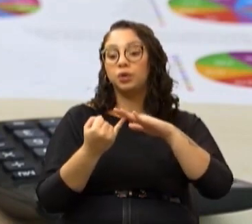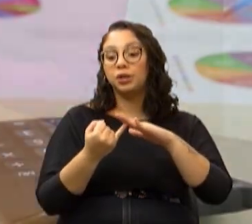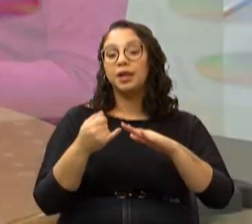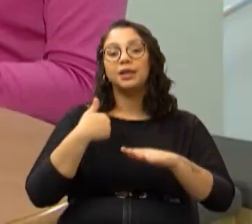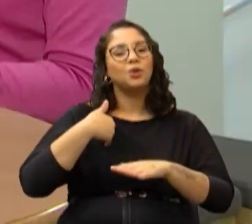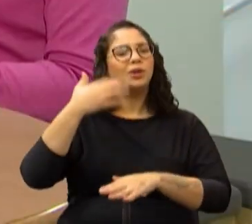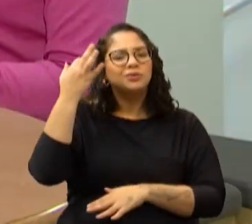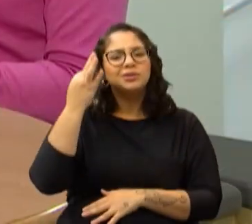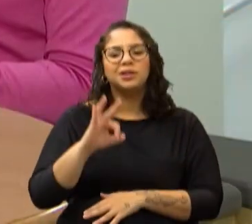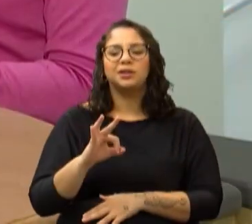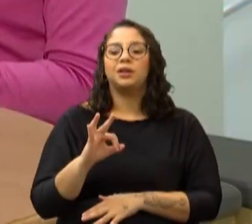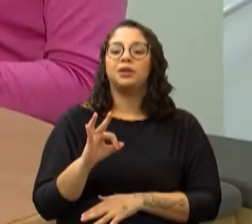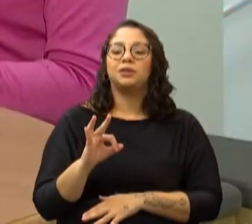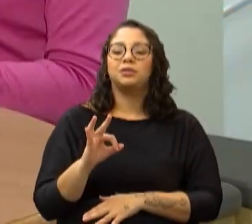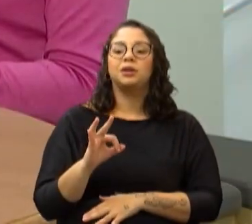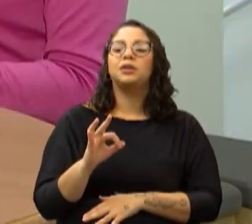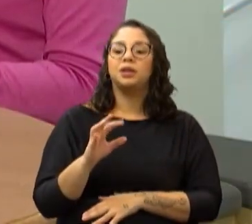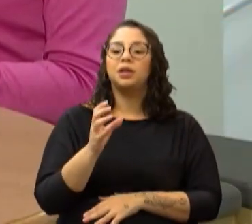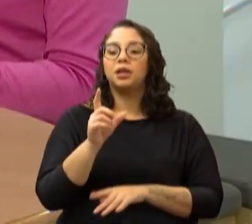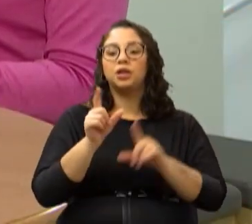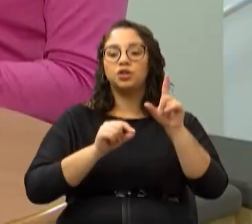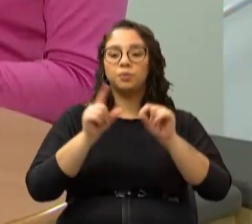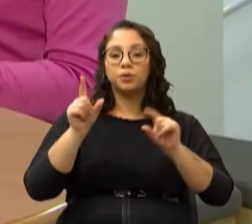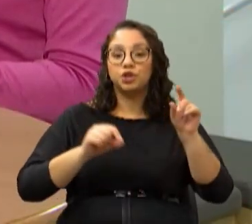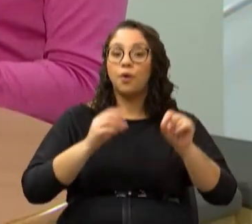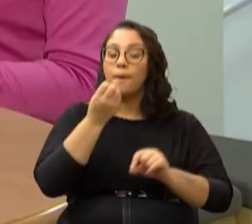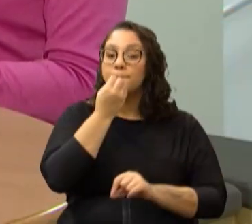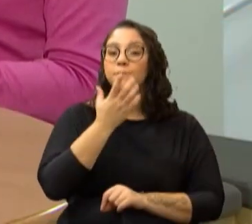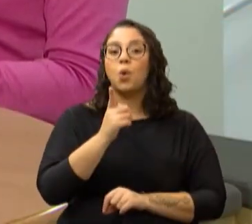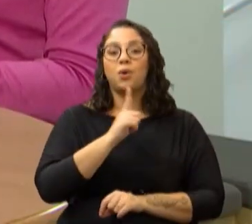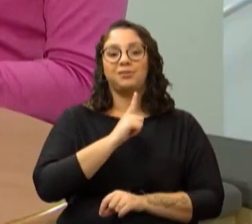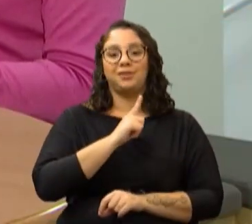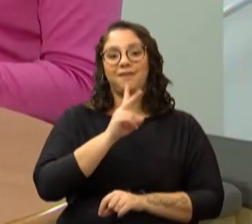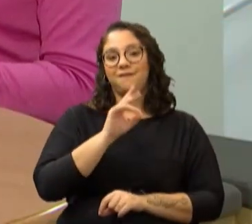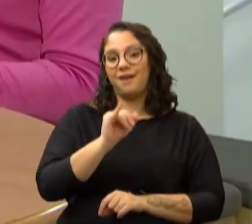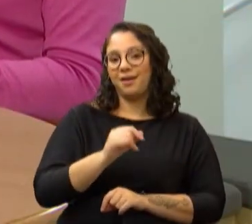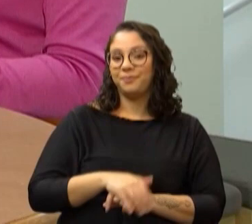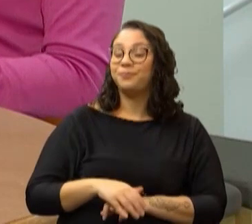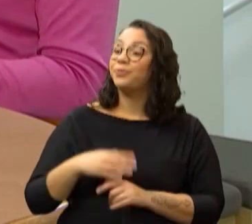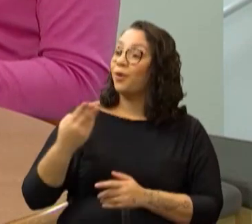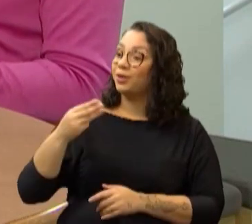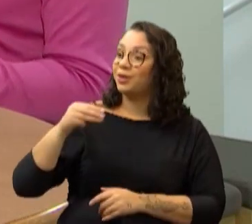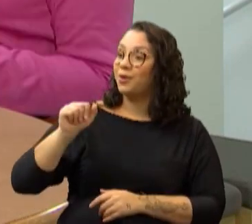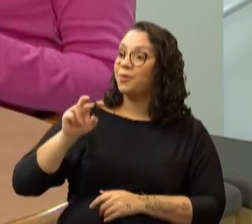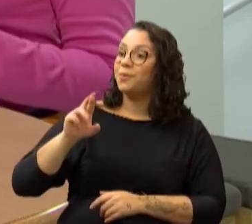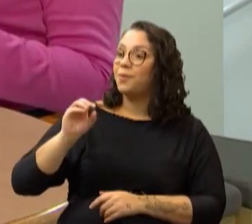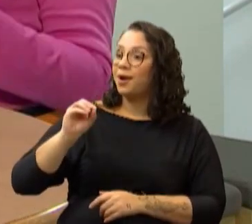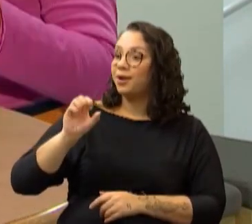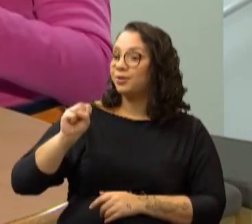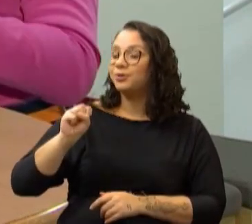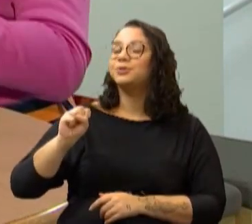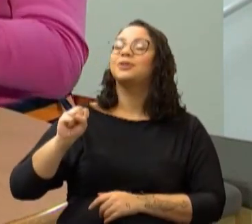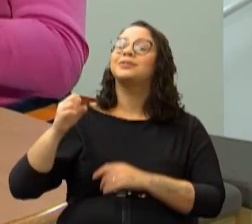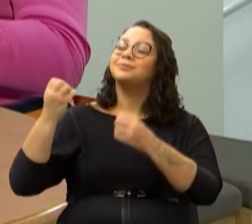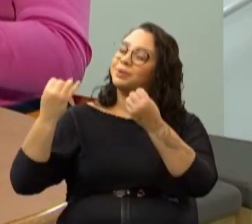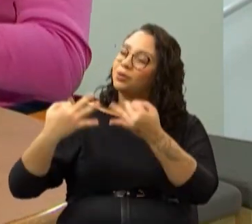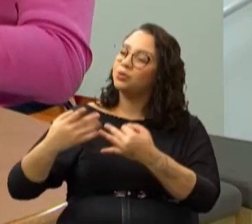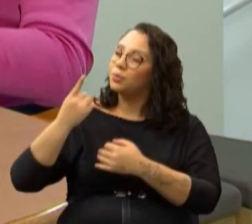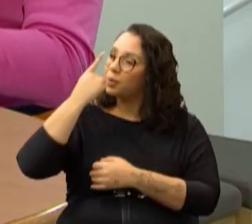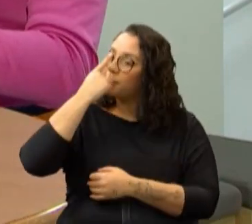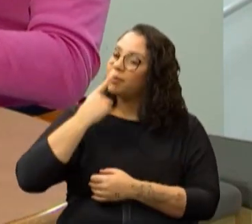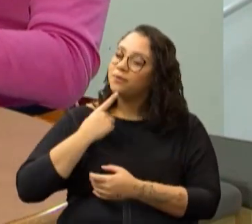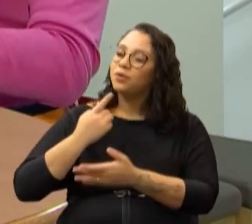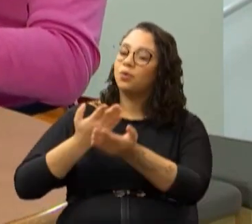procure a sua instituição financeira, que eu tenho certeza que ela vai ter boas opções aí para te passar. Marcos, a gente falou aqui